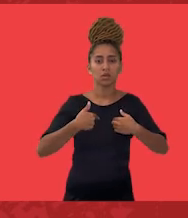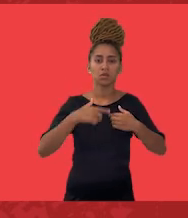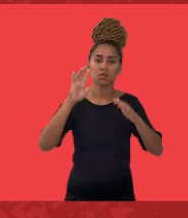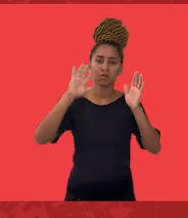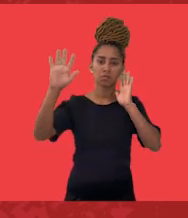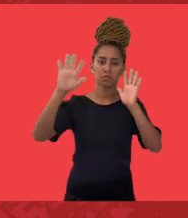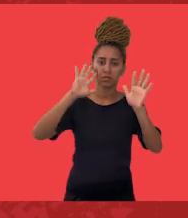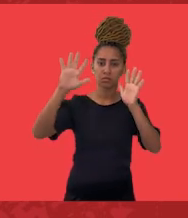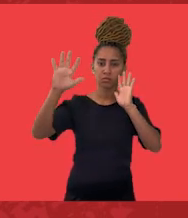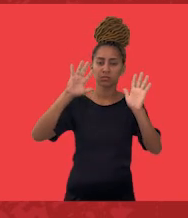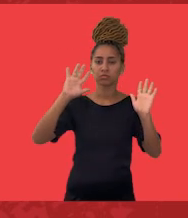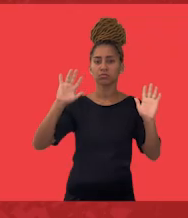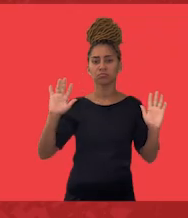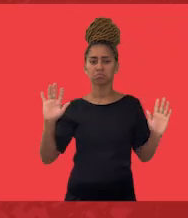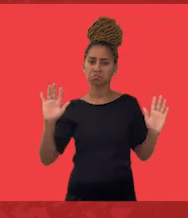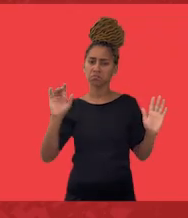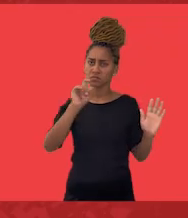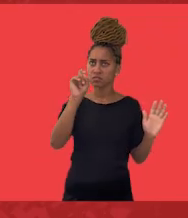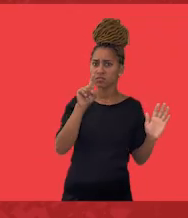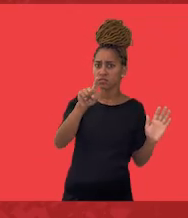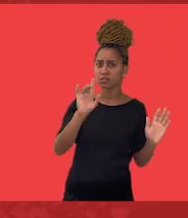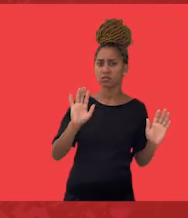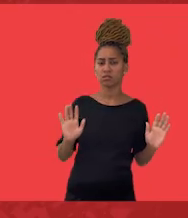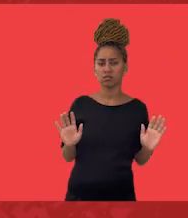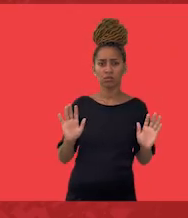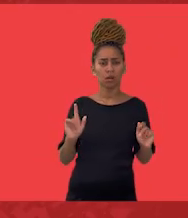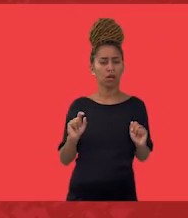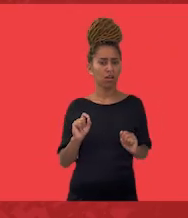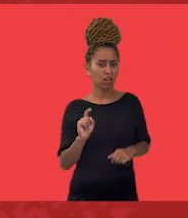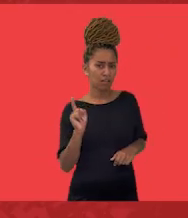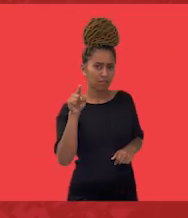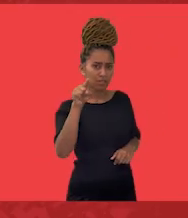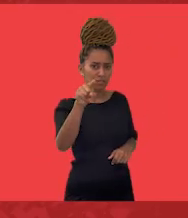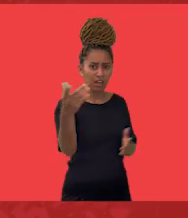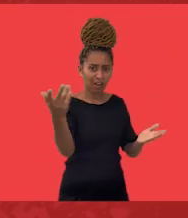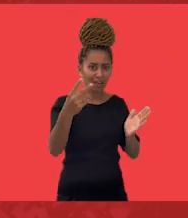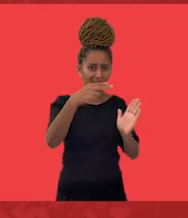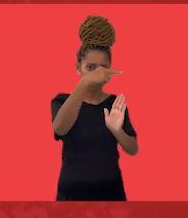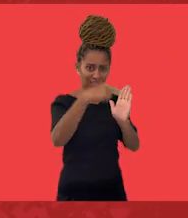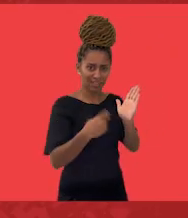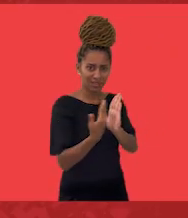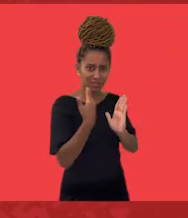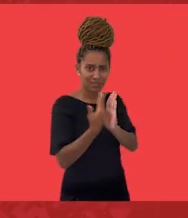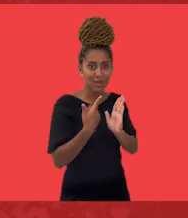um coro afinadíssimo que me persegue, Borodim, puro desejo.